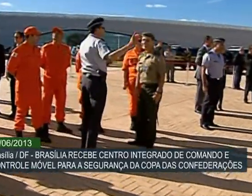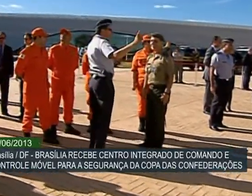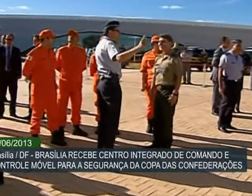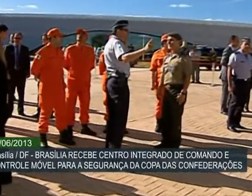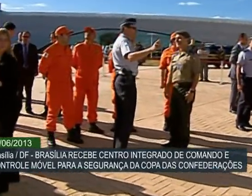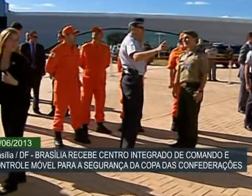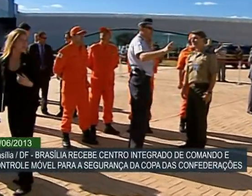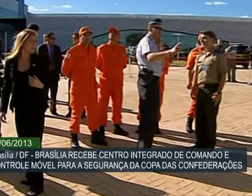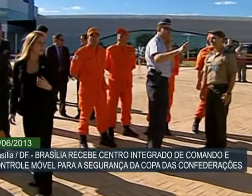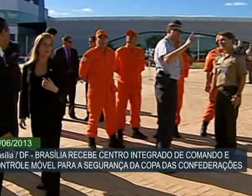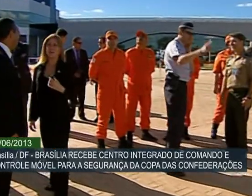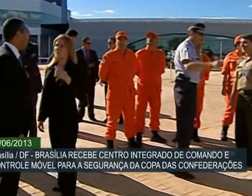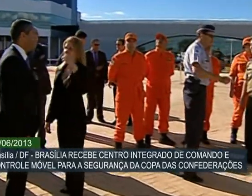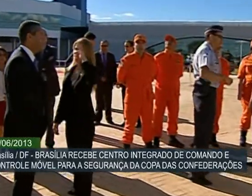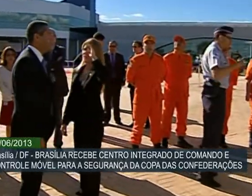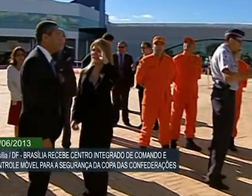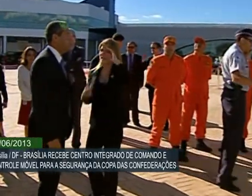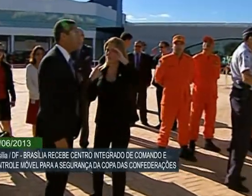móvel